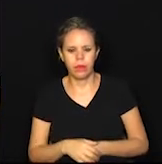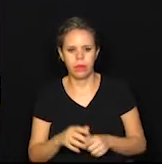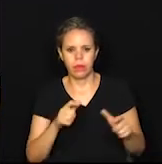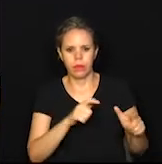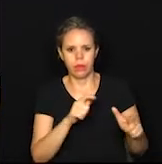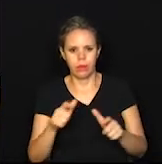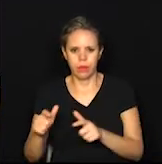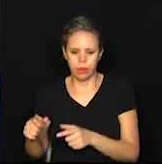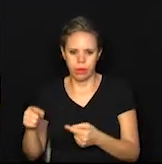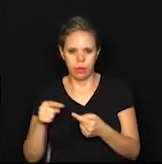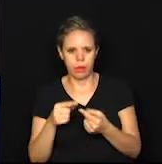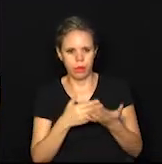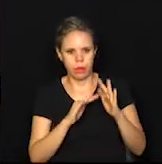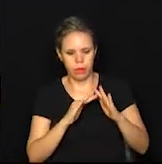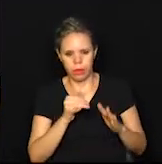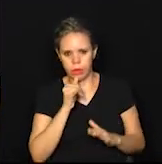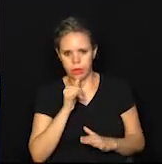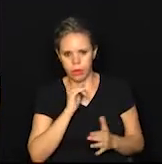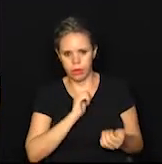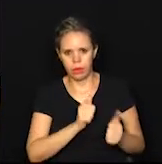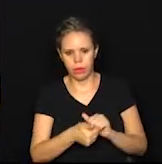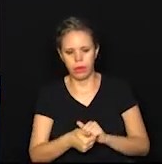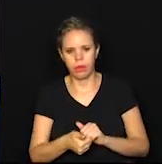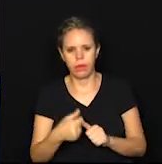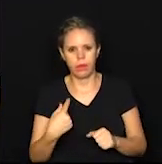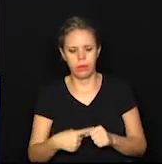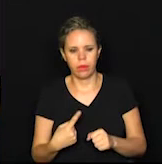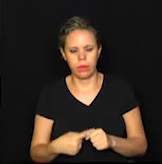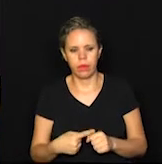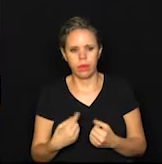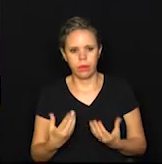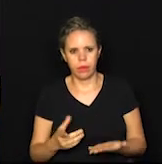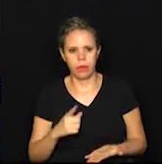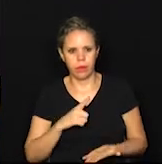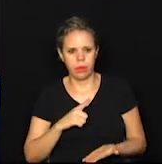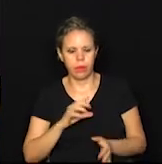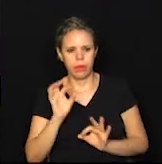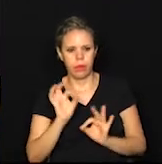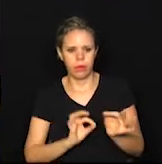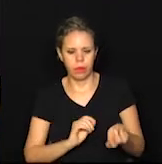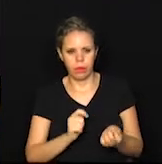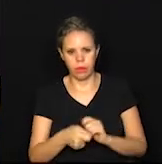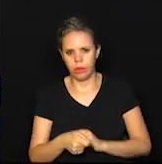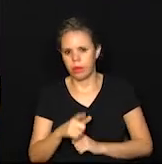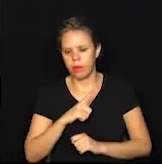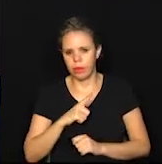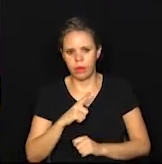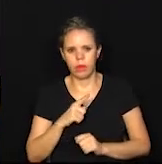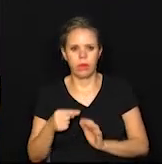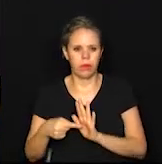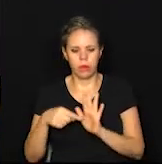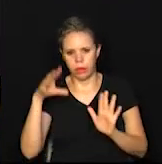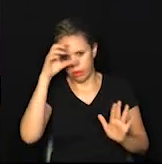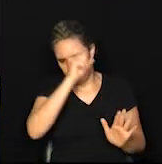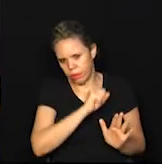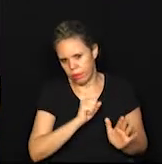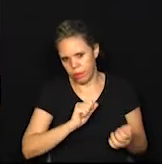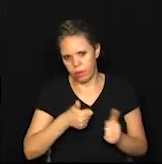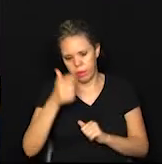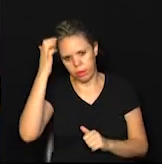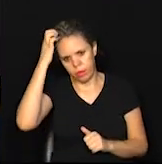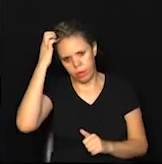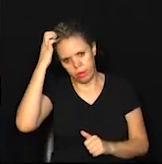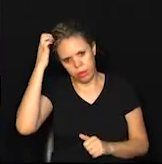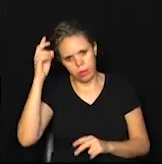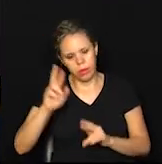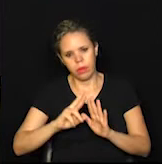tipo escolas de esportes municipais. Então, ela tem um formato mais de aprendizado do esporte, das suas